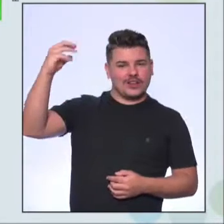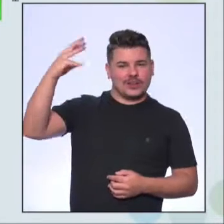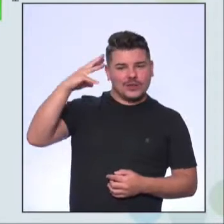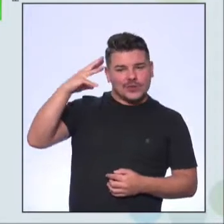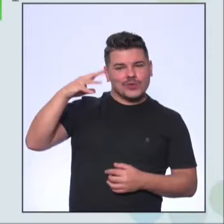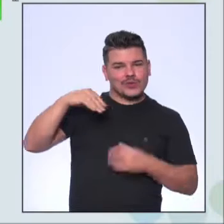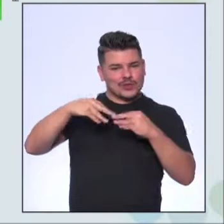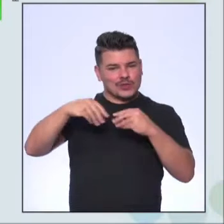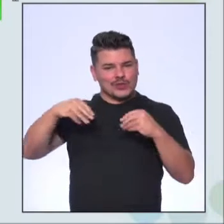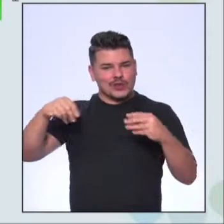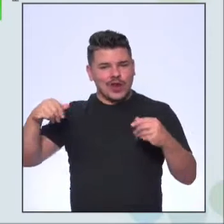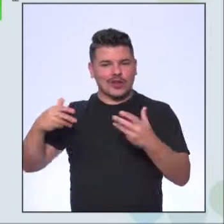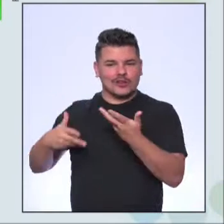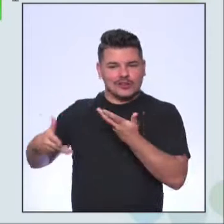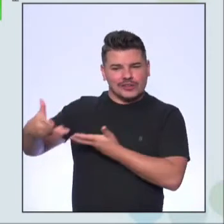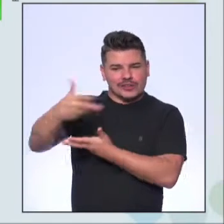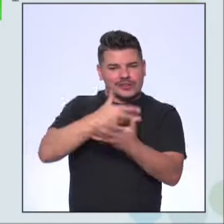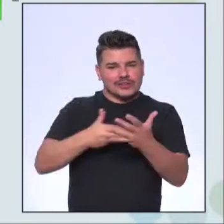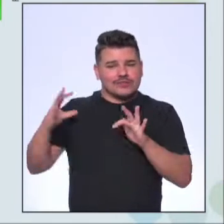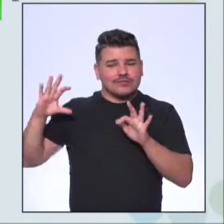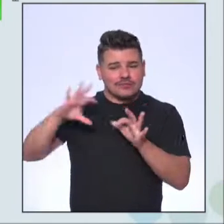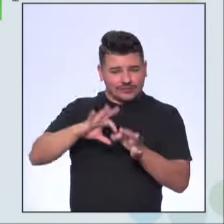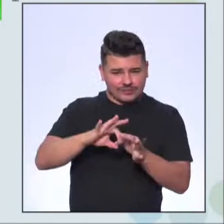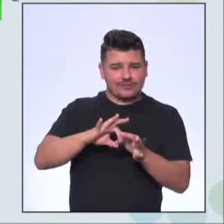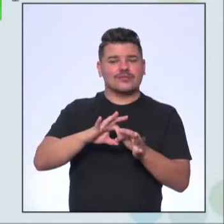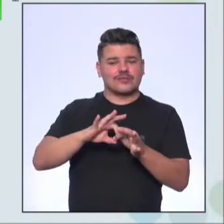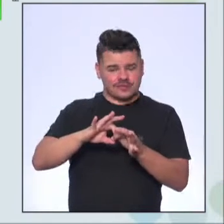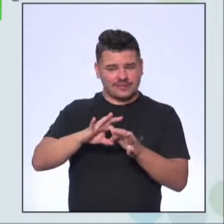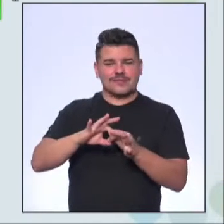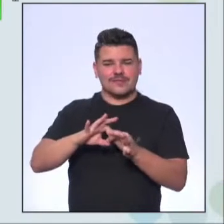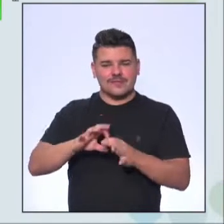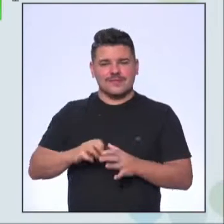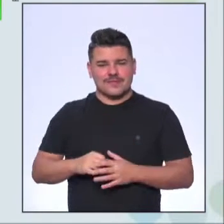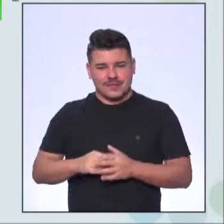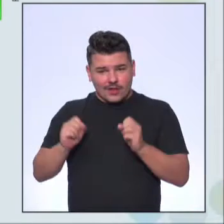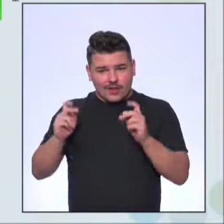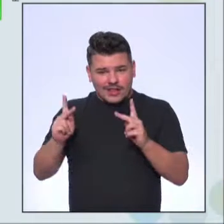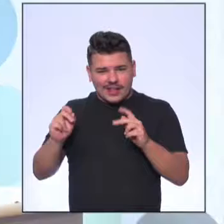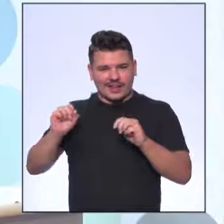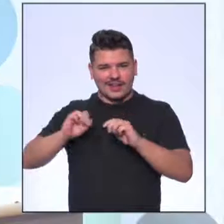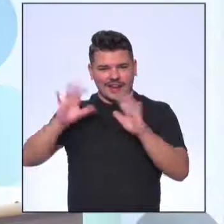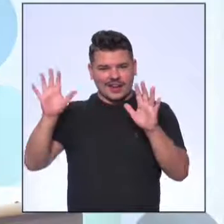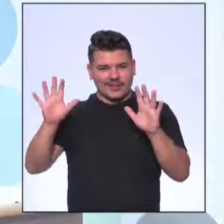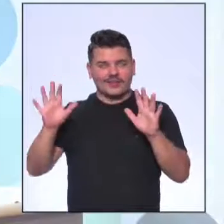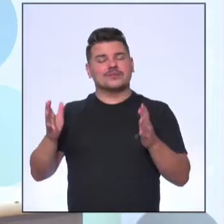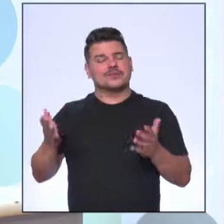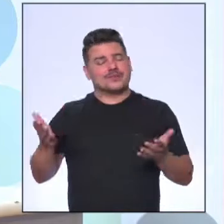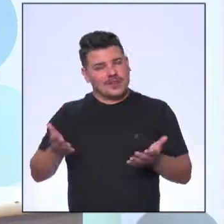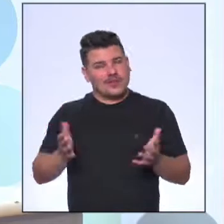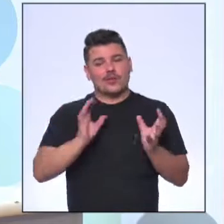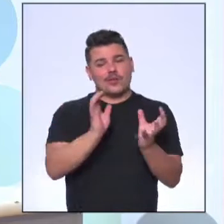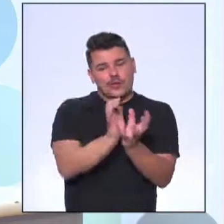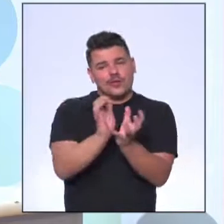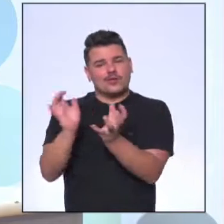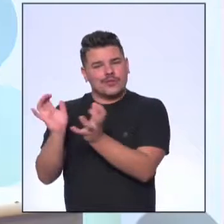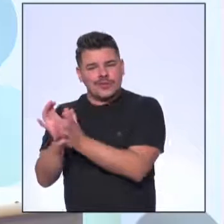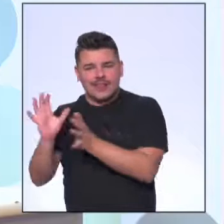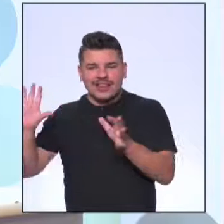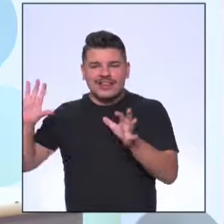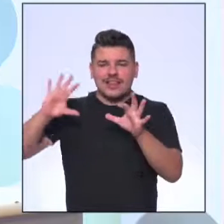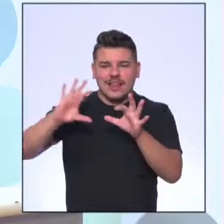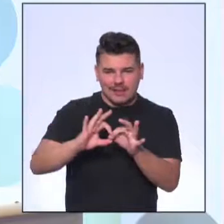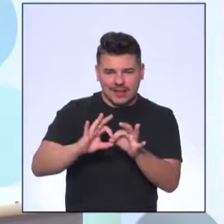ecossistema, todos interdependentes, ok? Ficou claro para vocês? Então vamos lá.